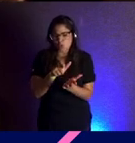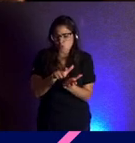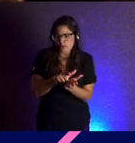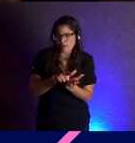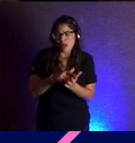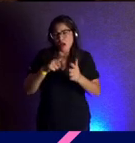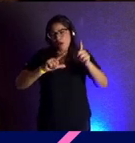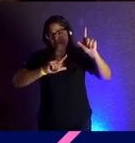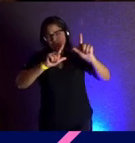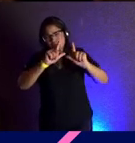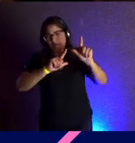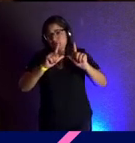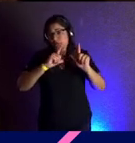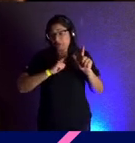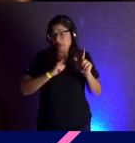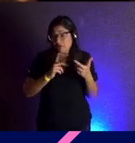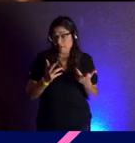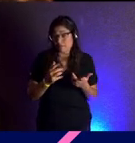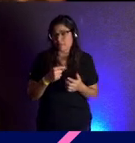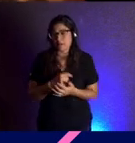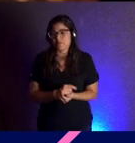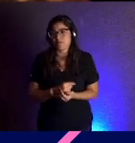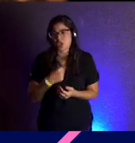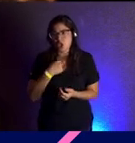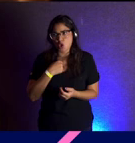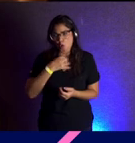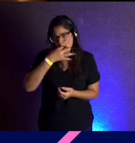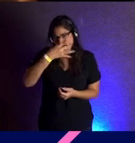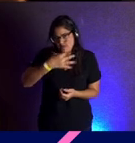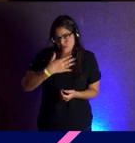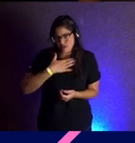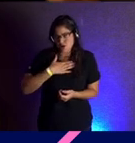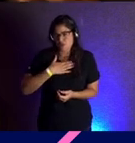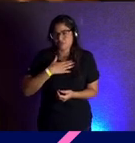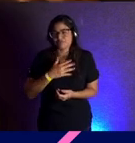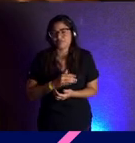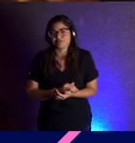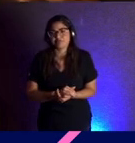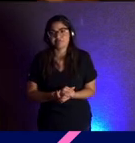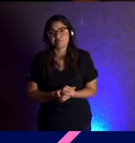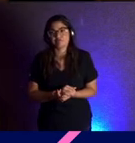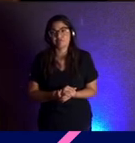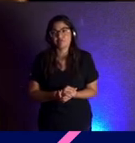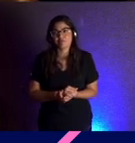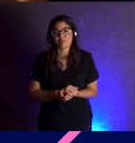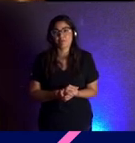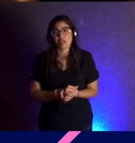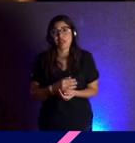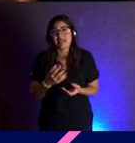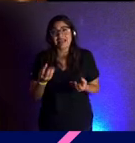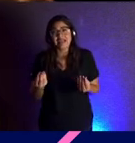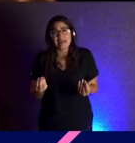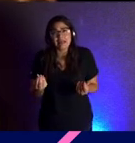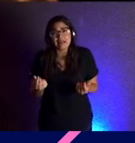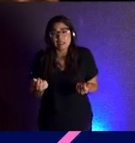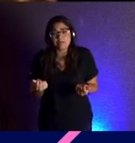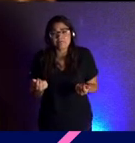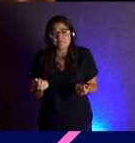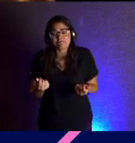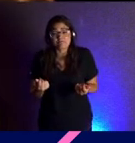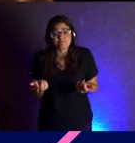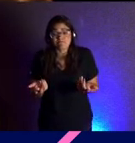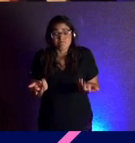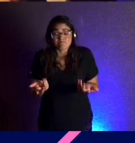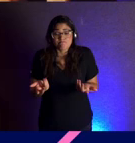falo por mim, mas eu entendo falar por uma boa parte da comunidade, é que assim, a gente